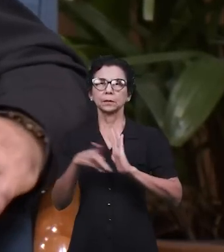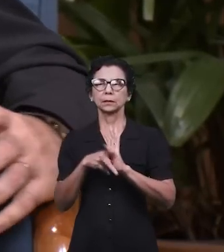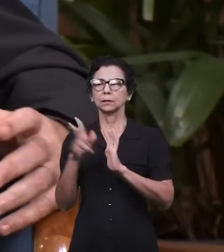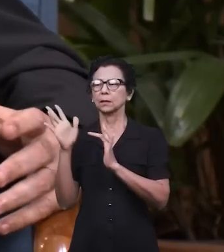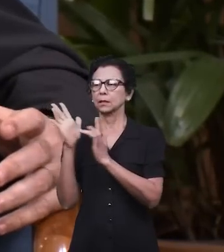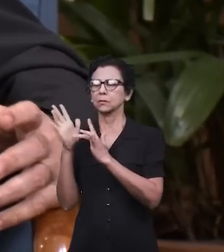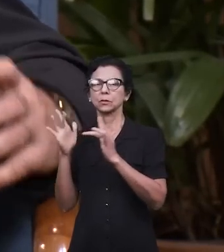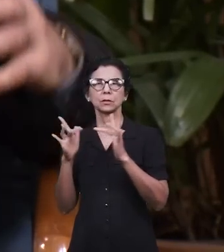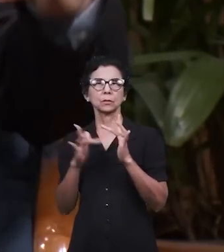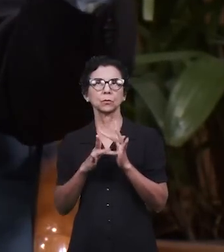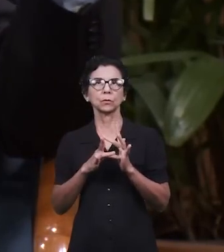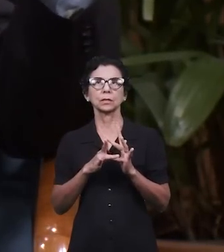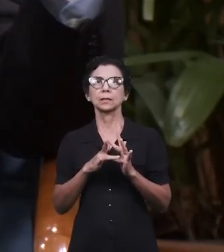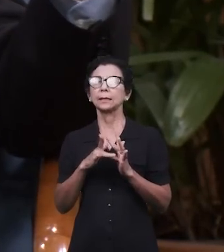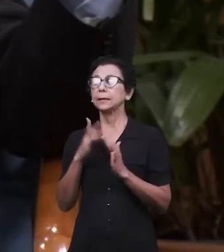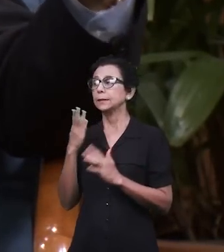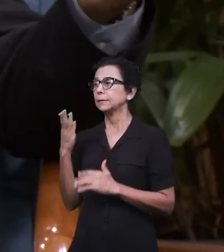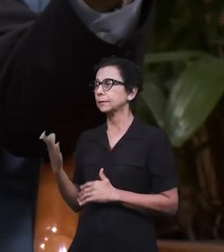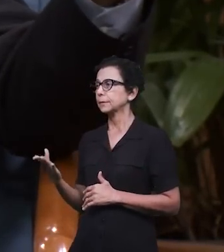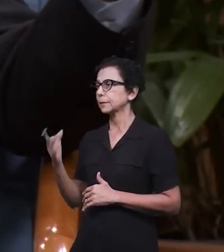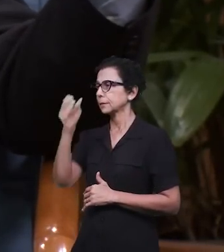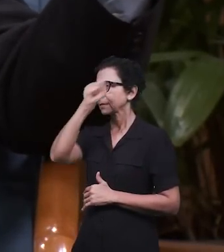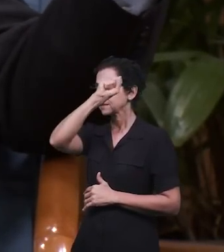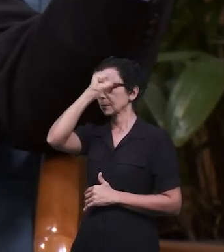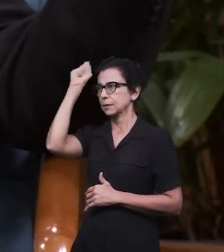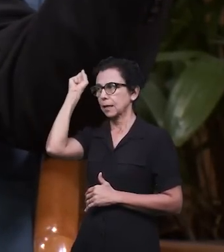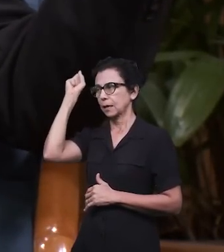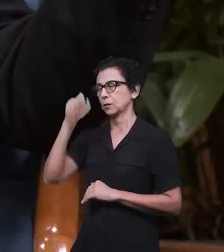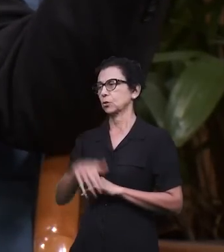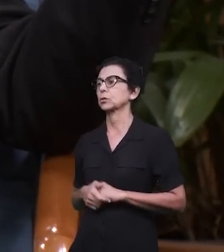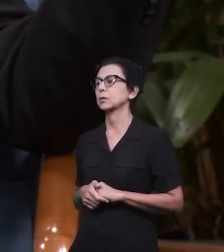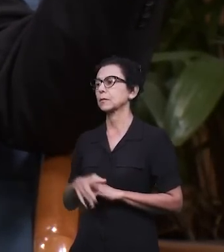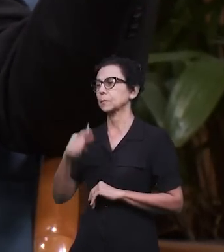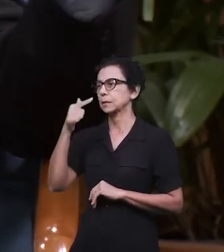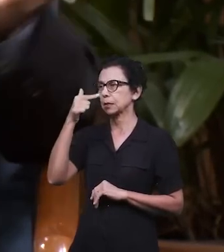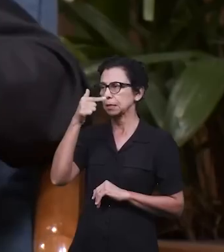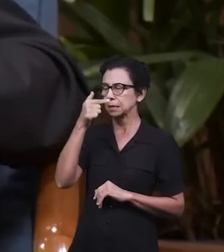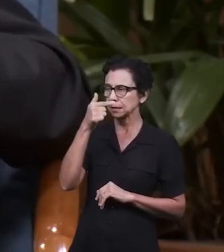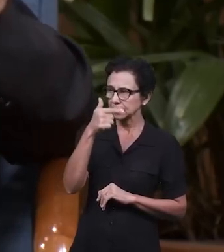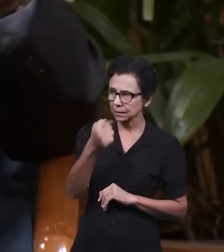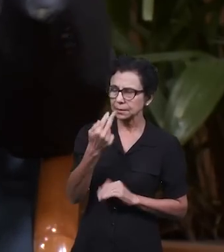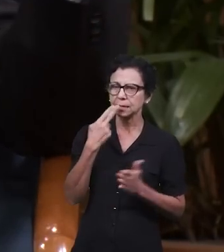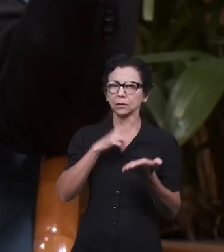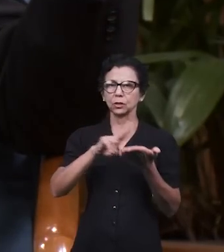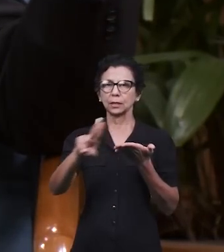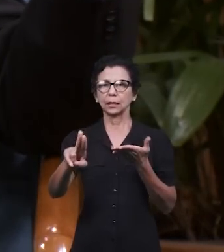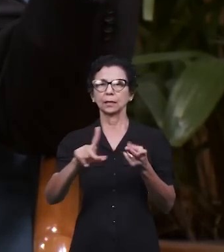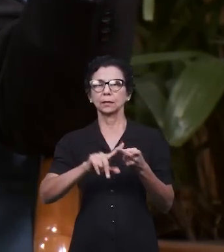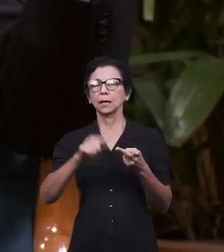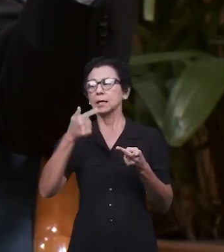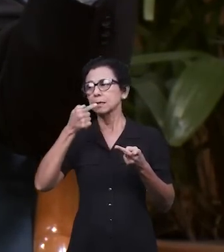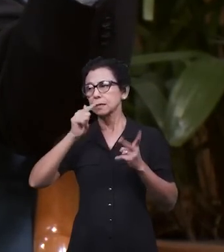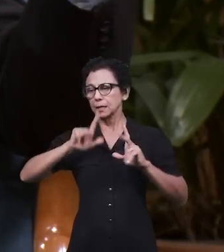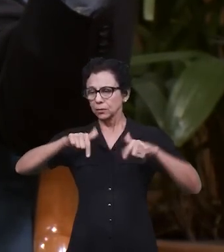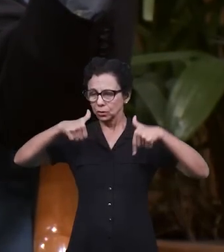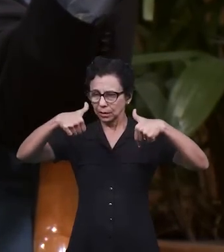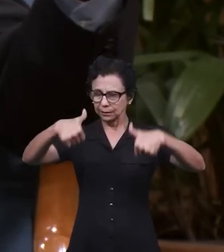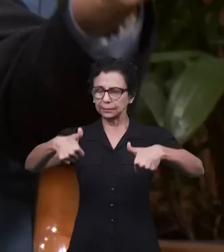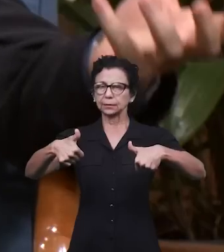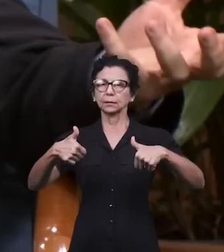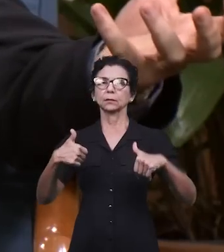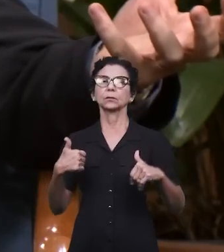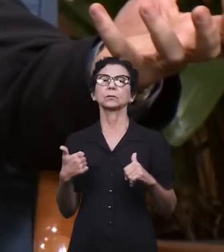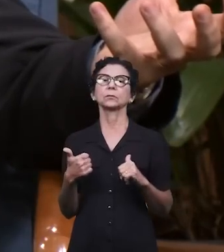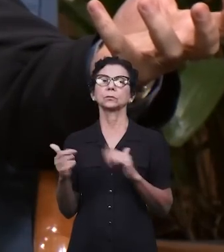dentro do contexto, nós falamos de 7 cartas, né, 7 momentos da história da igreja, e